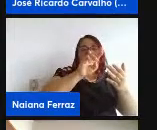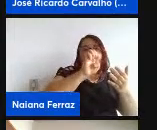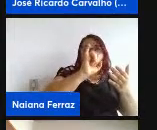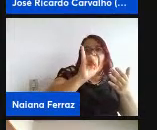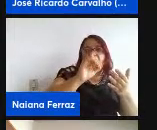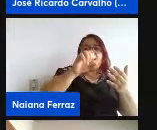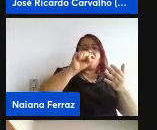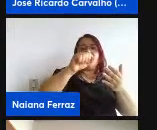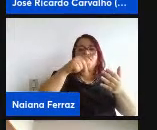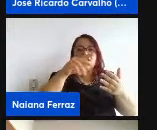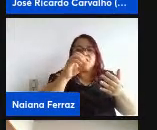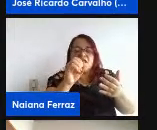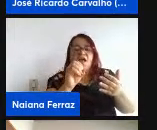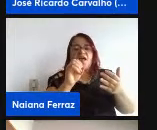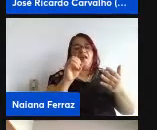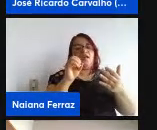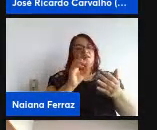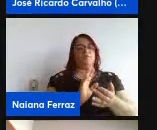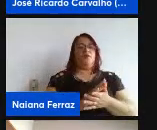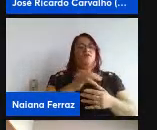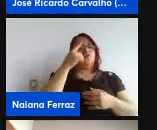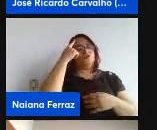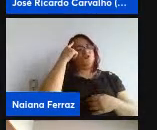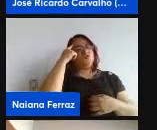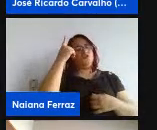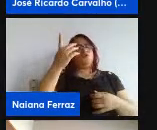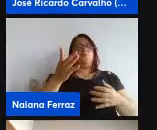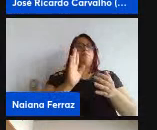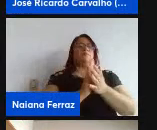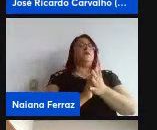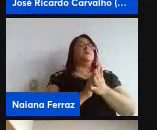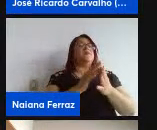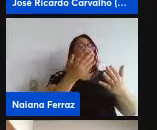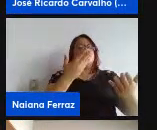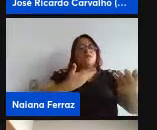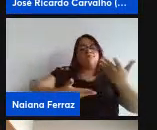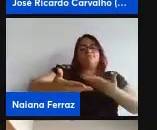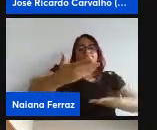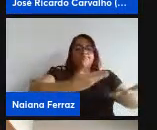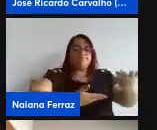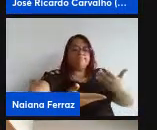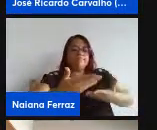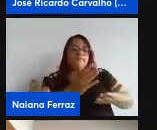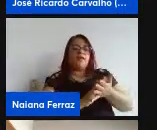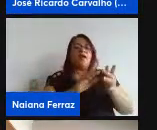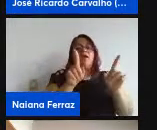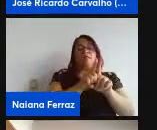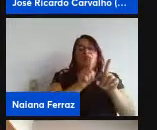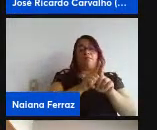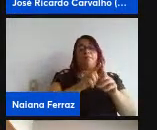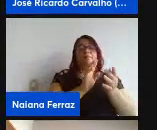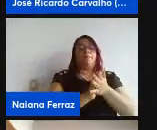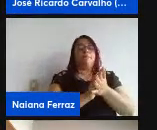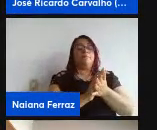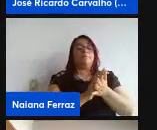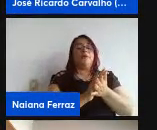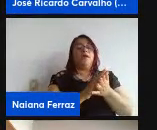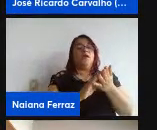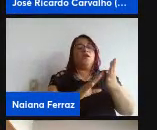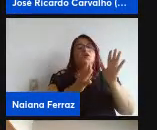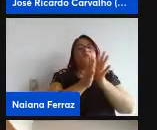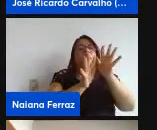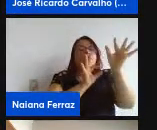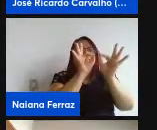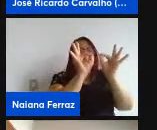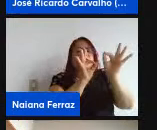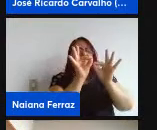textos na perspectiva de Bakhtin sobre o aspecto interacional, sobre o aspecto semântico e sobre o aspecto estilístico, até porque a